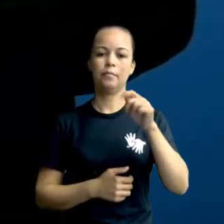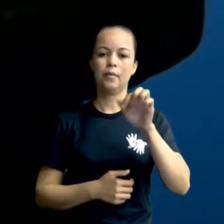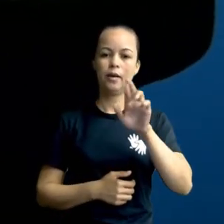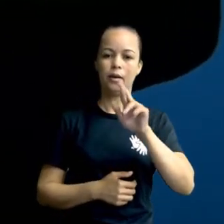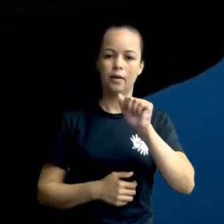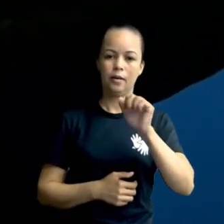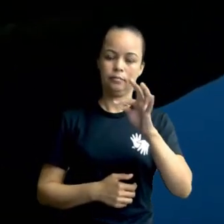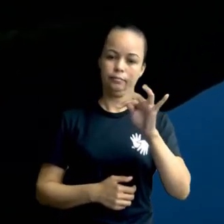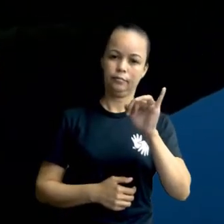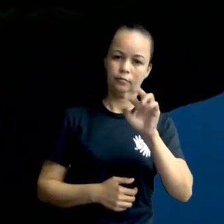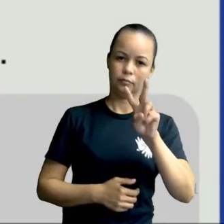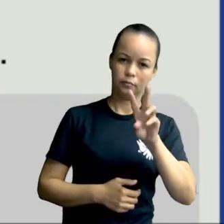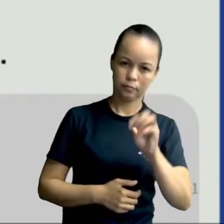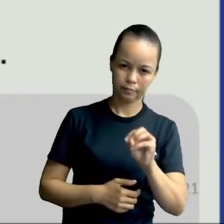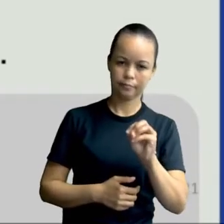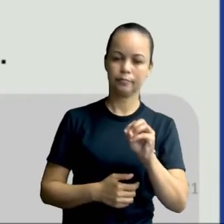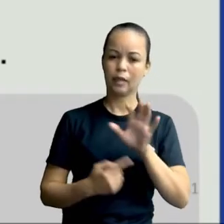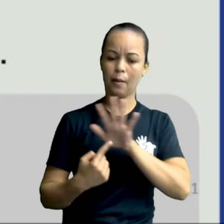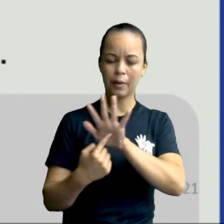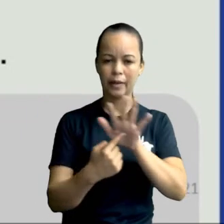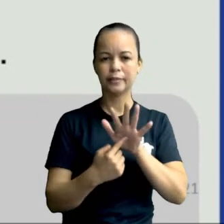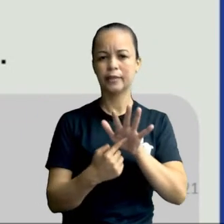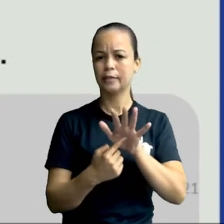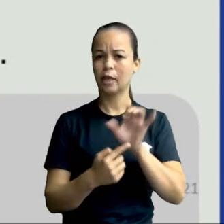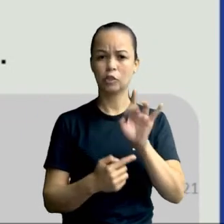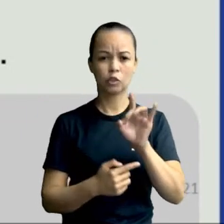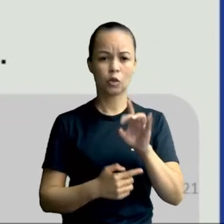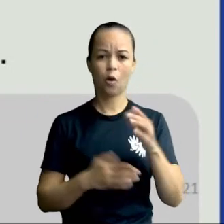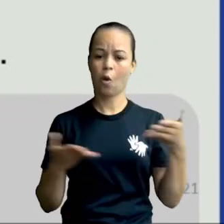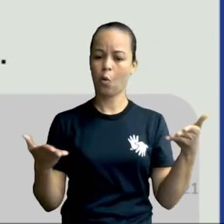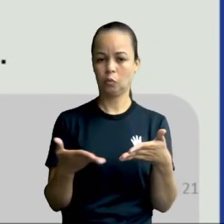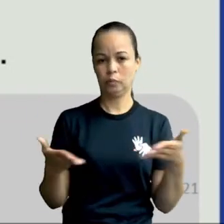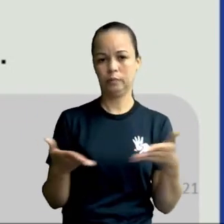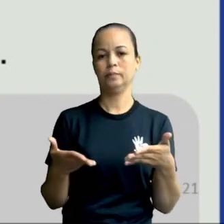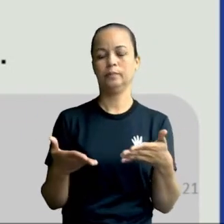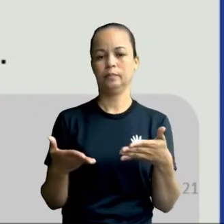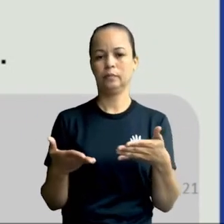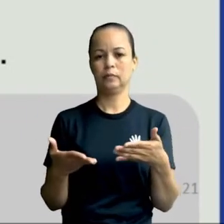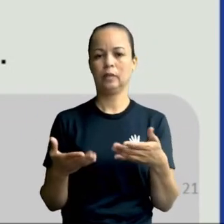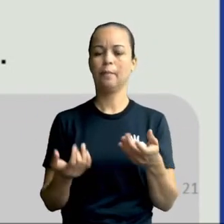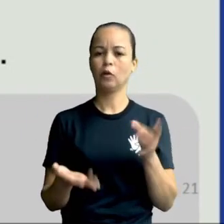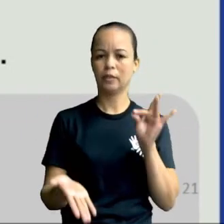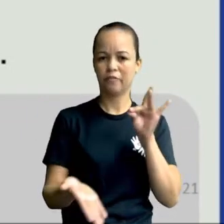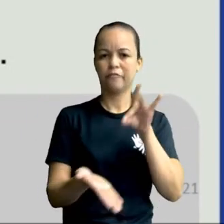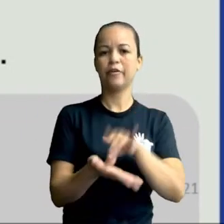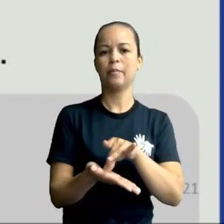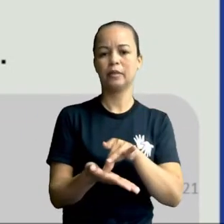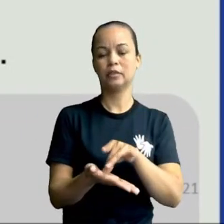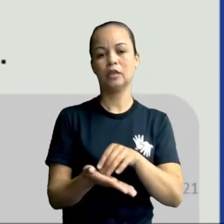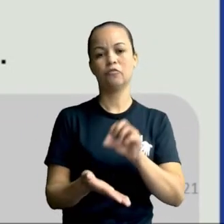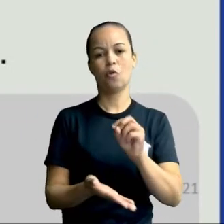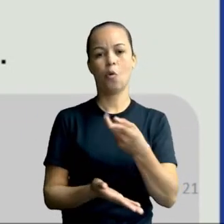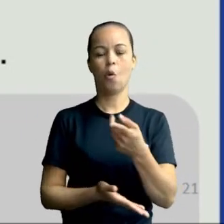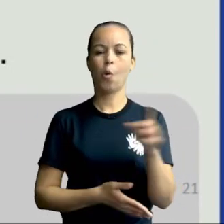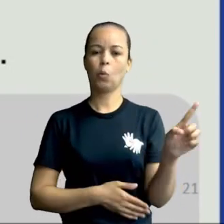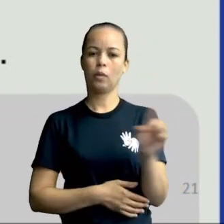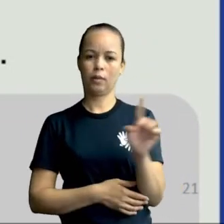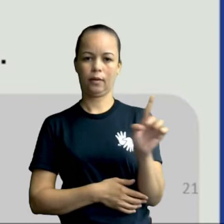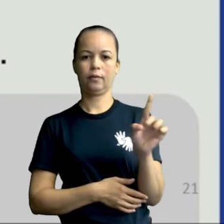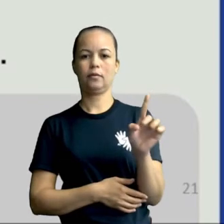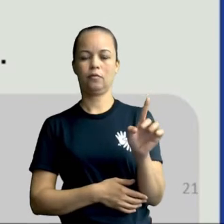Tempo no modo imperativo se apresenta apenas no presente e pode ser afirmativo